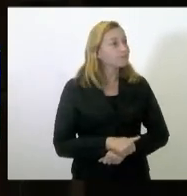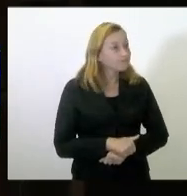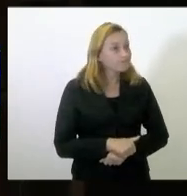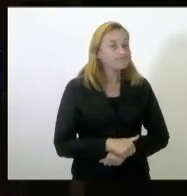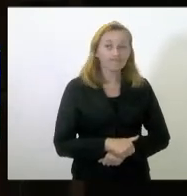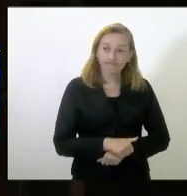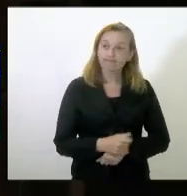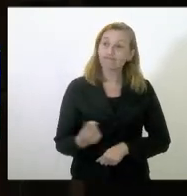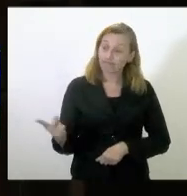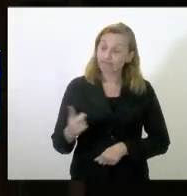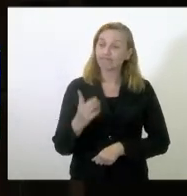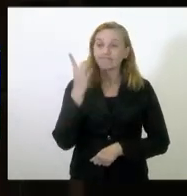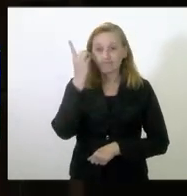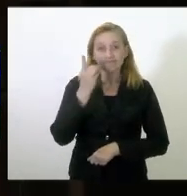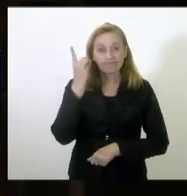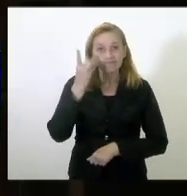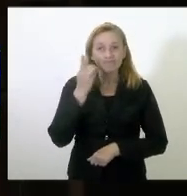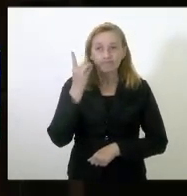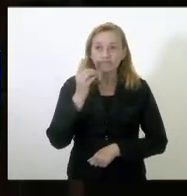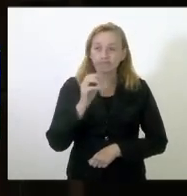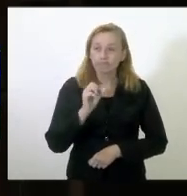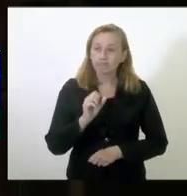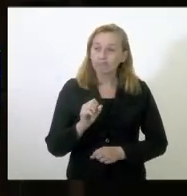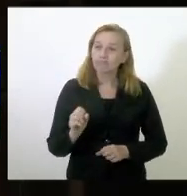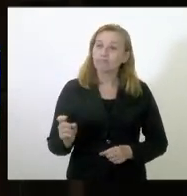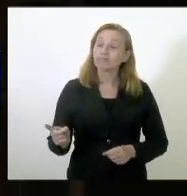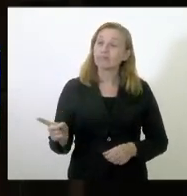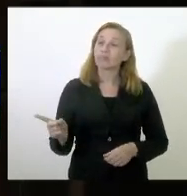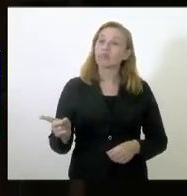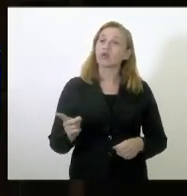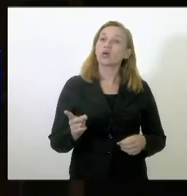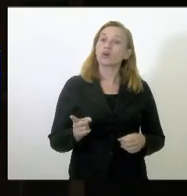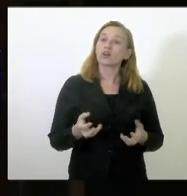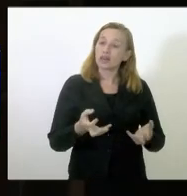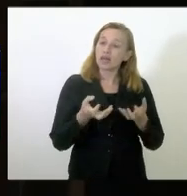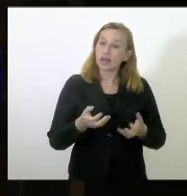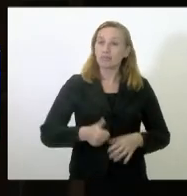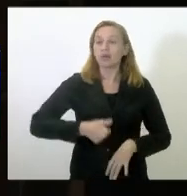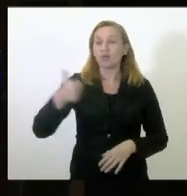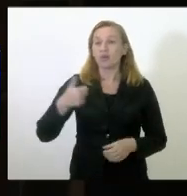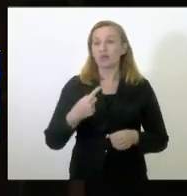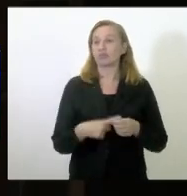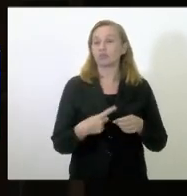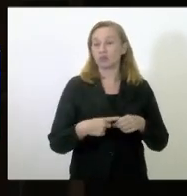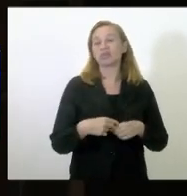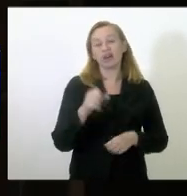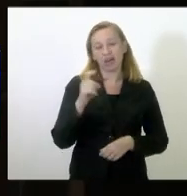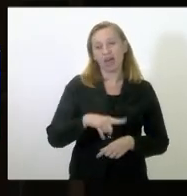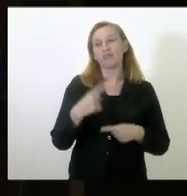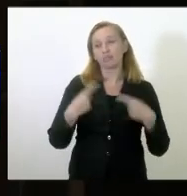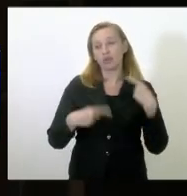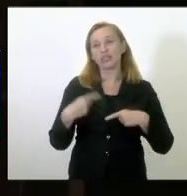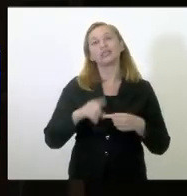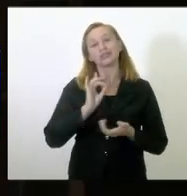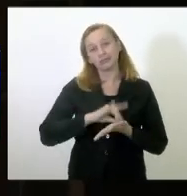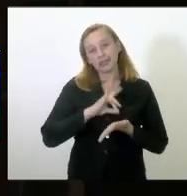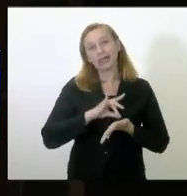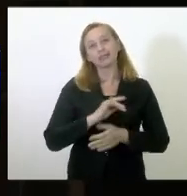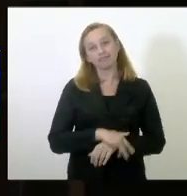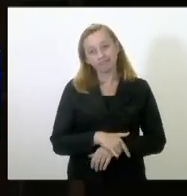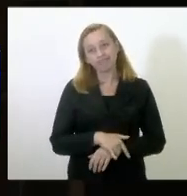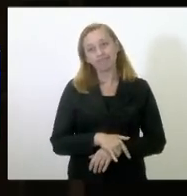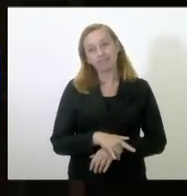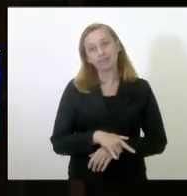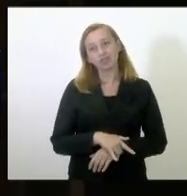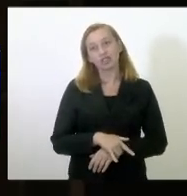vem, deputada, buscar só melhoria para a comunidade. Isso que é política de verdade. Então,